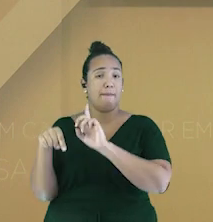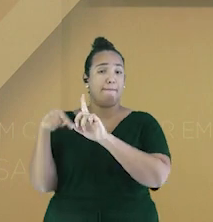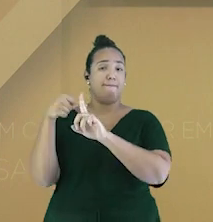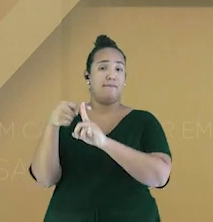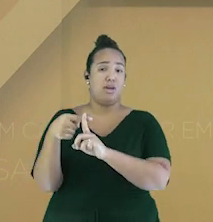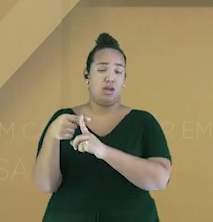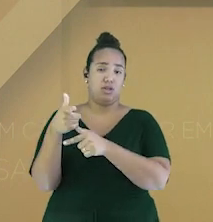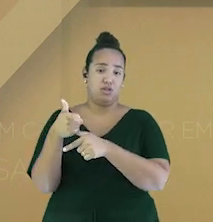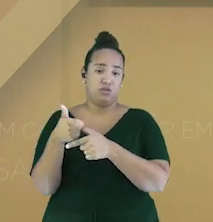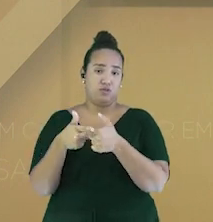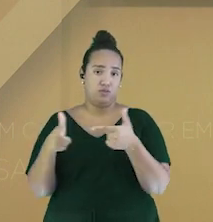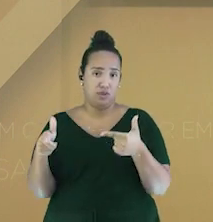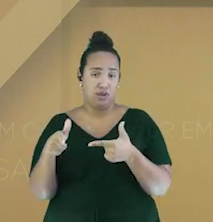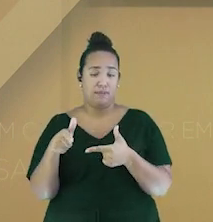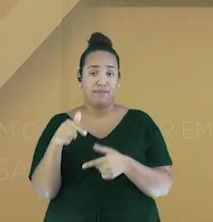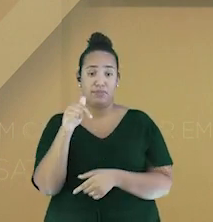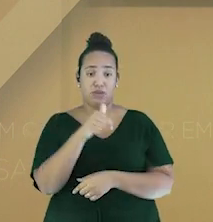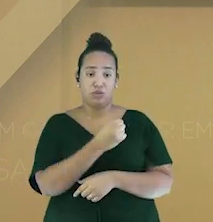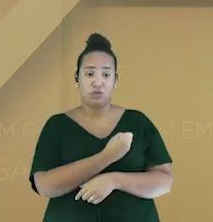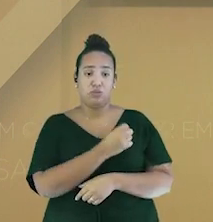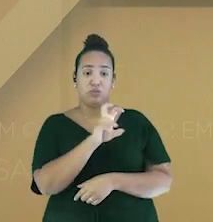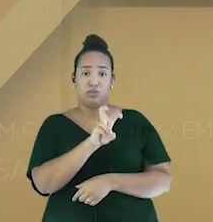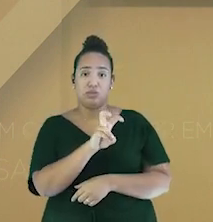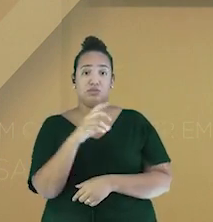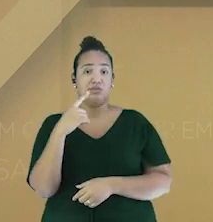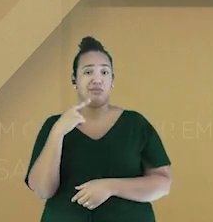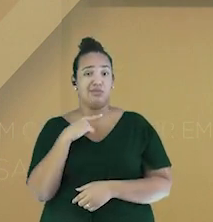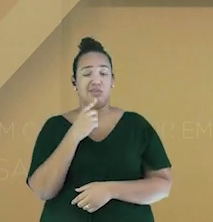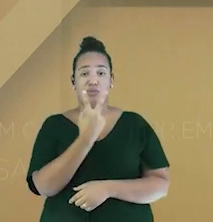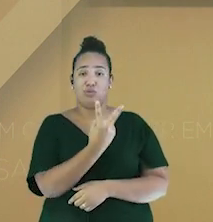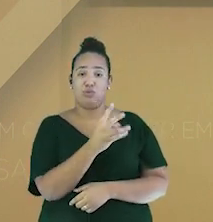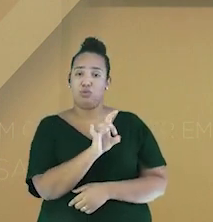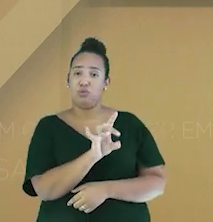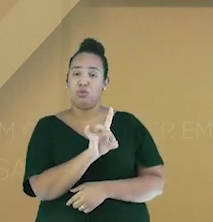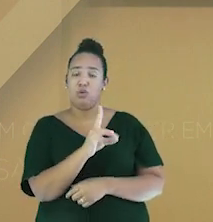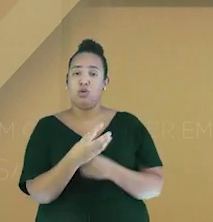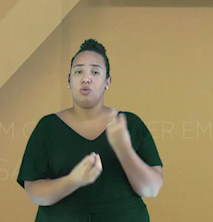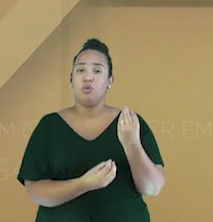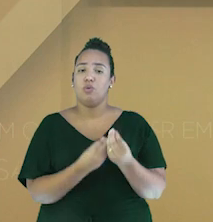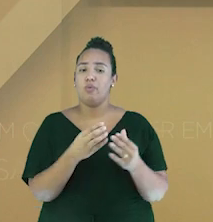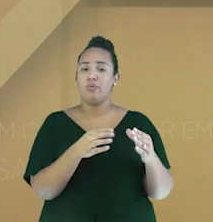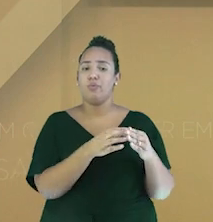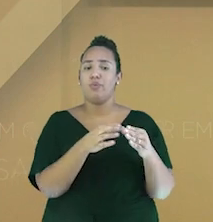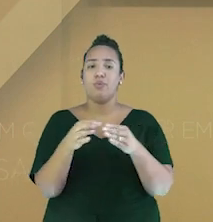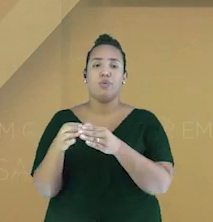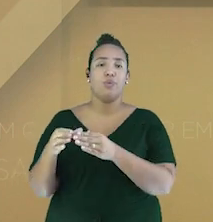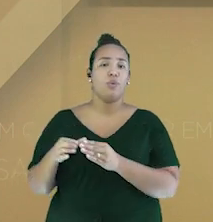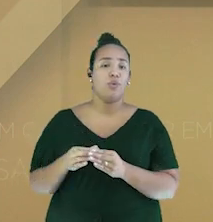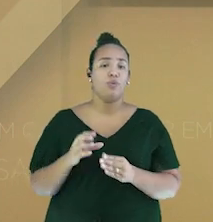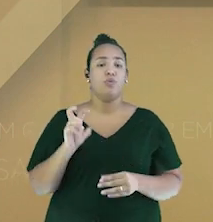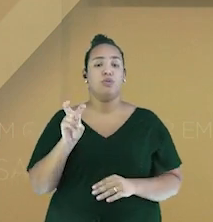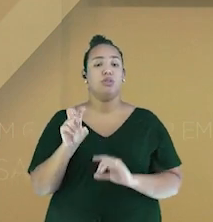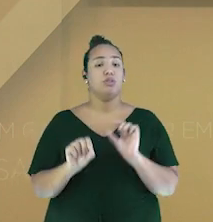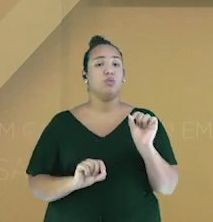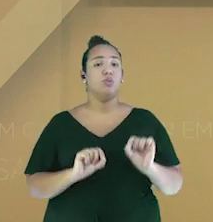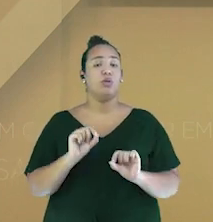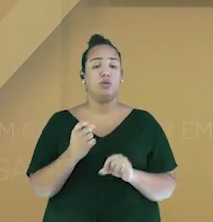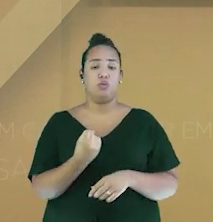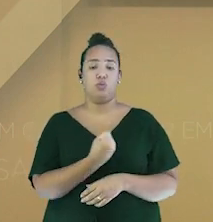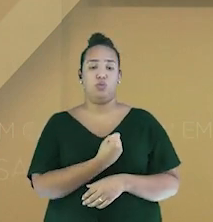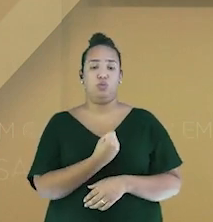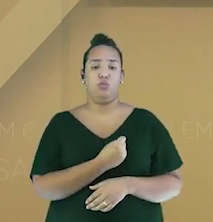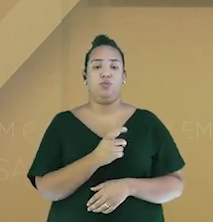tem exatamente 2. Então, como ele é classificado? O 5 é classificado como número